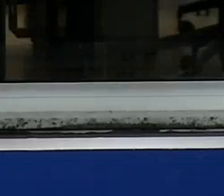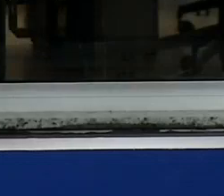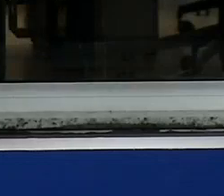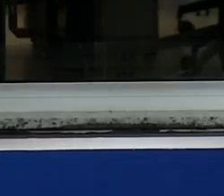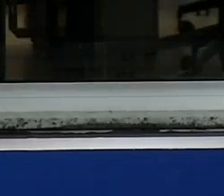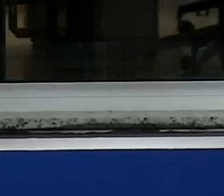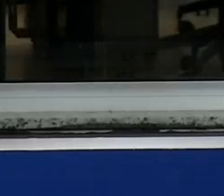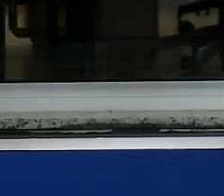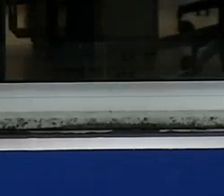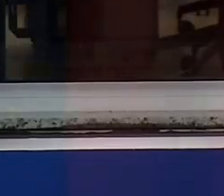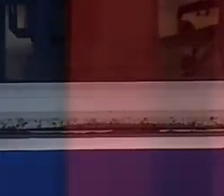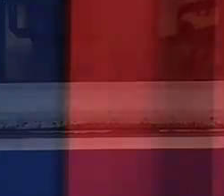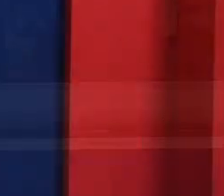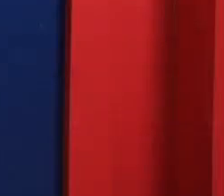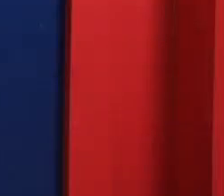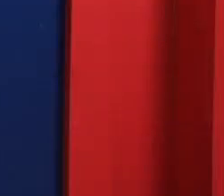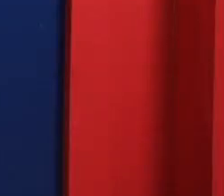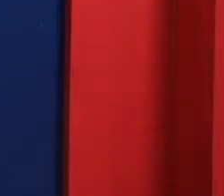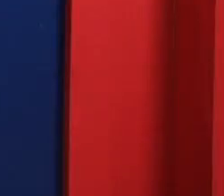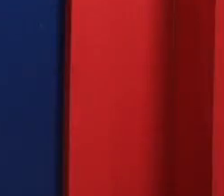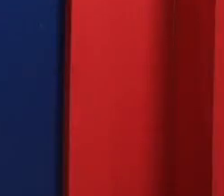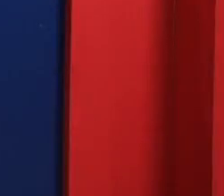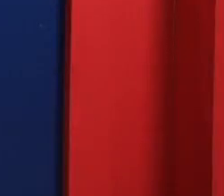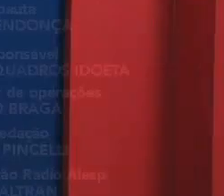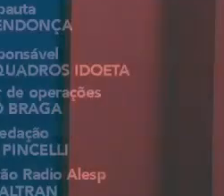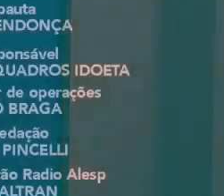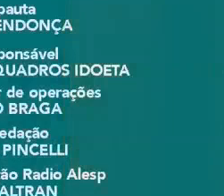o nosso próximo encontro.